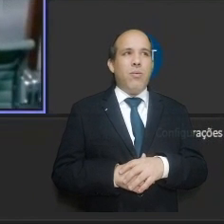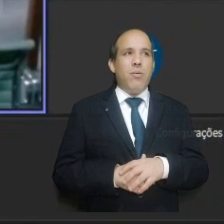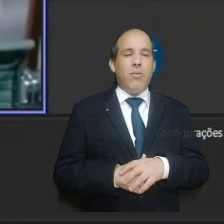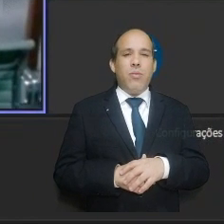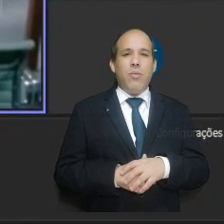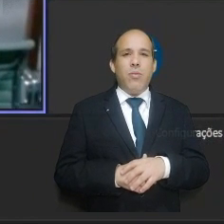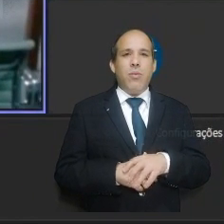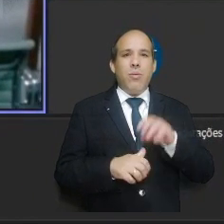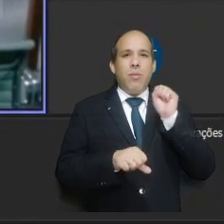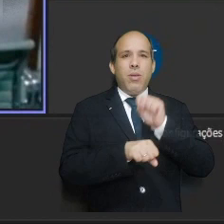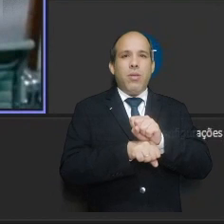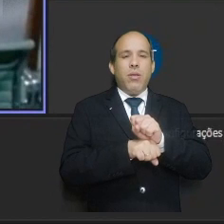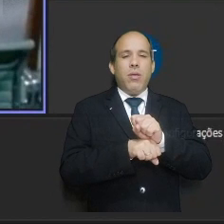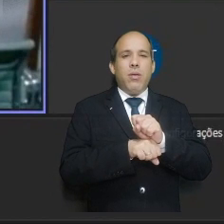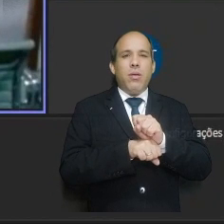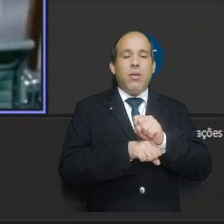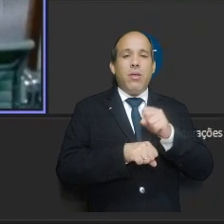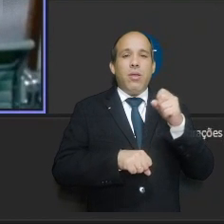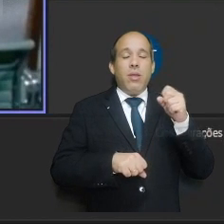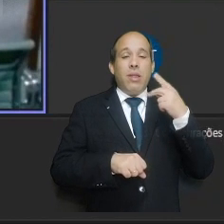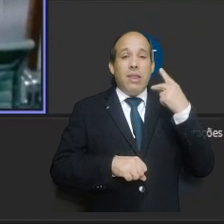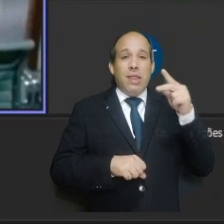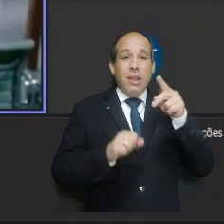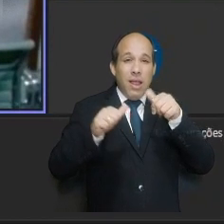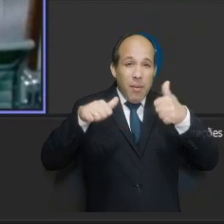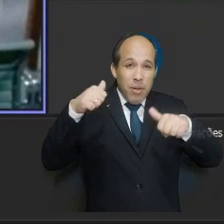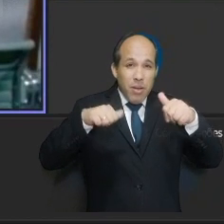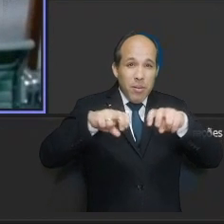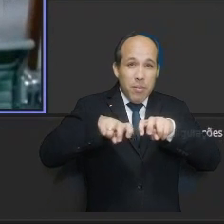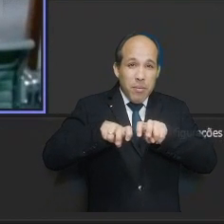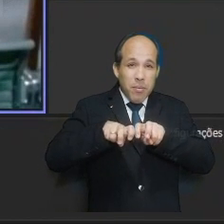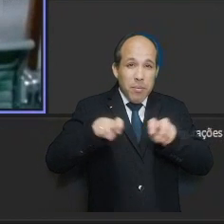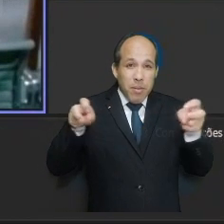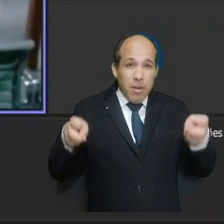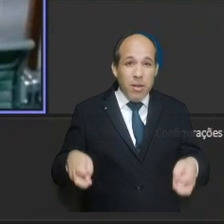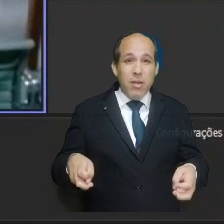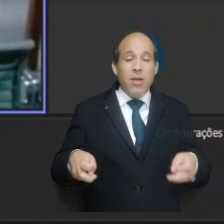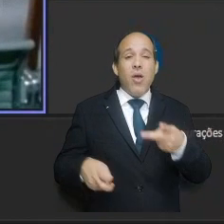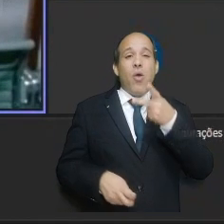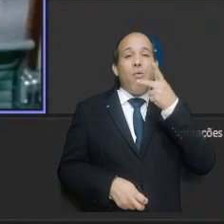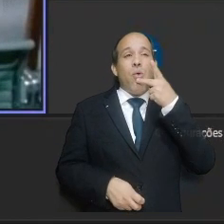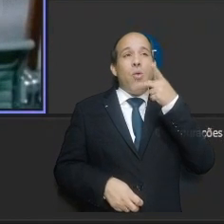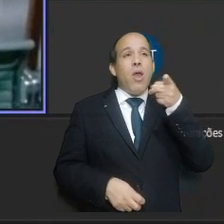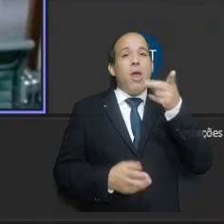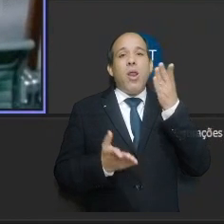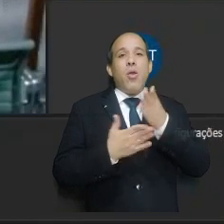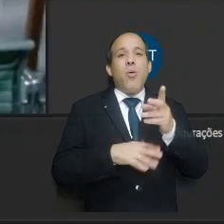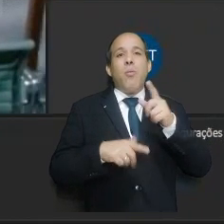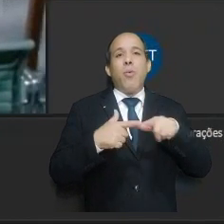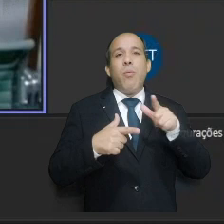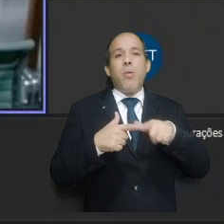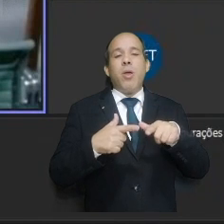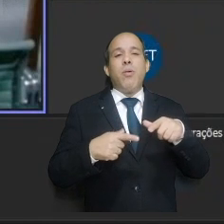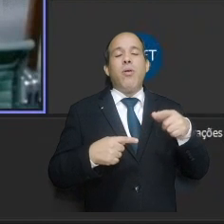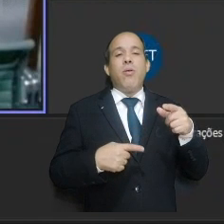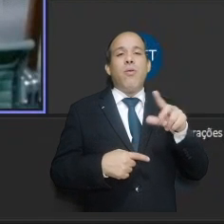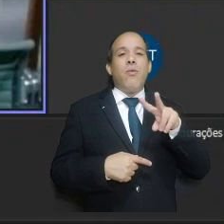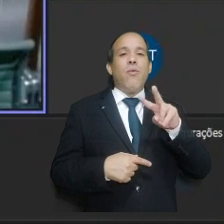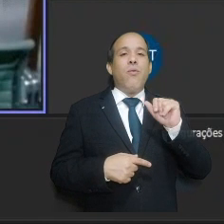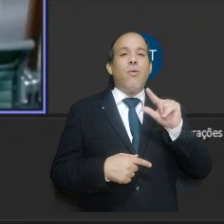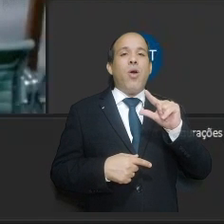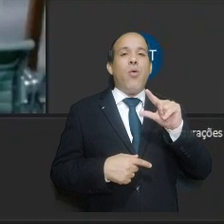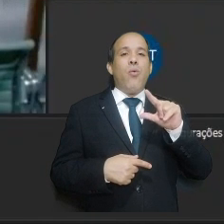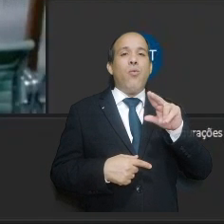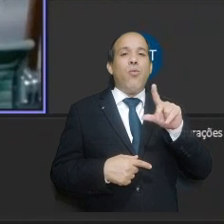O parecer da banca traz como fundamento para sua inaptidão uma